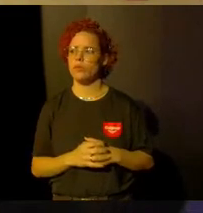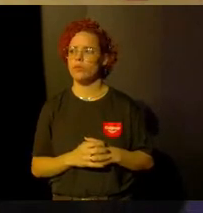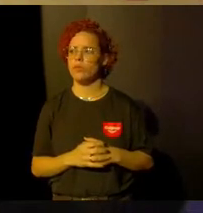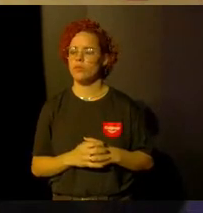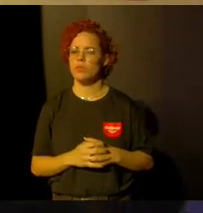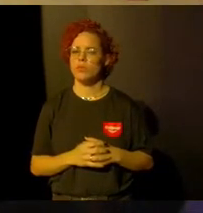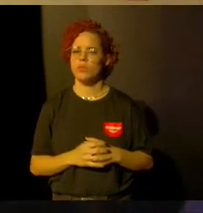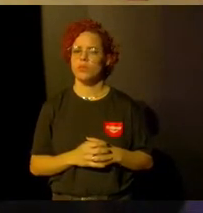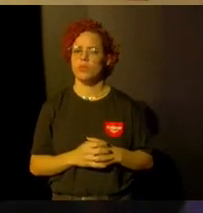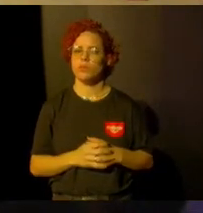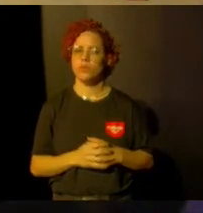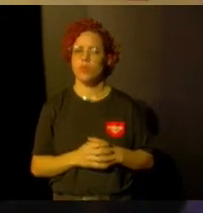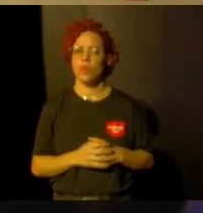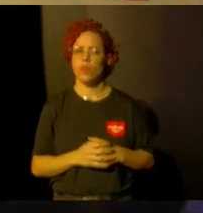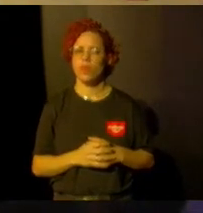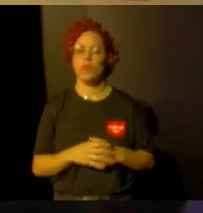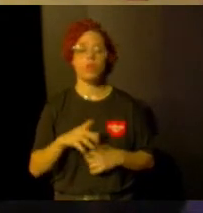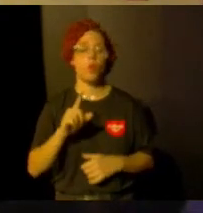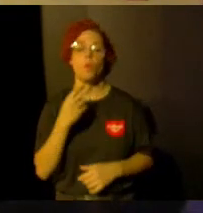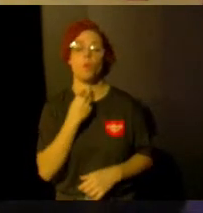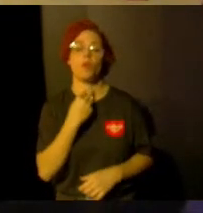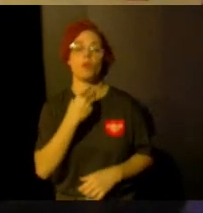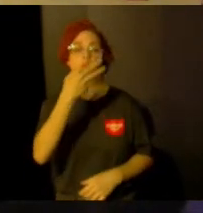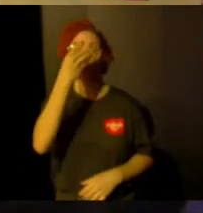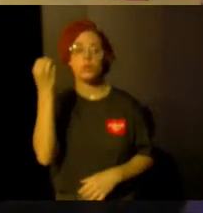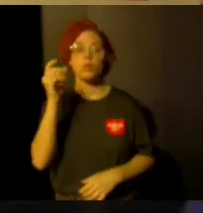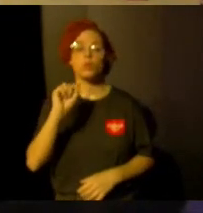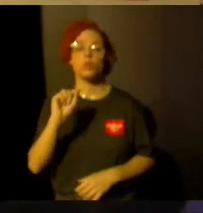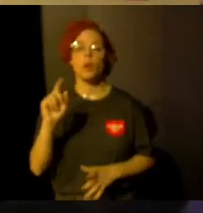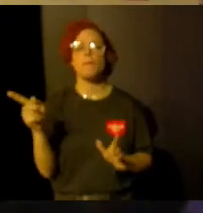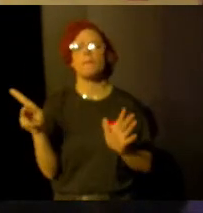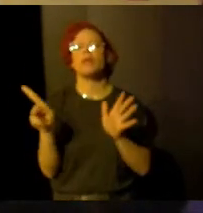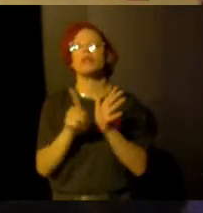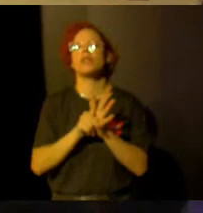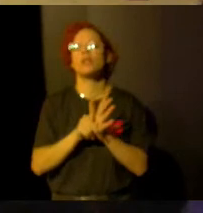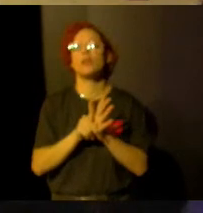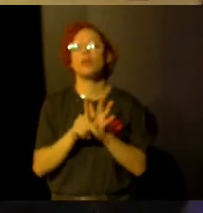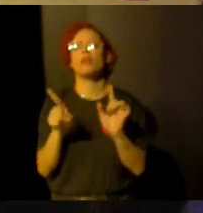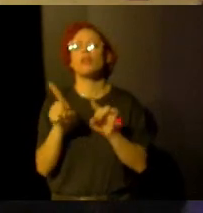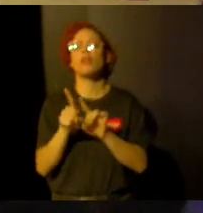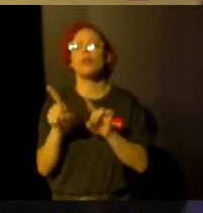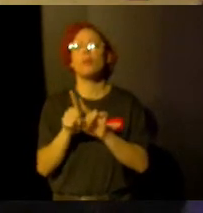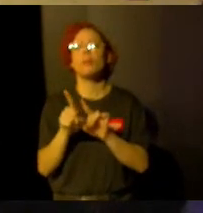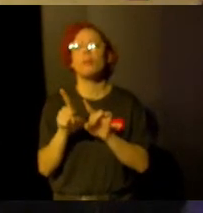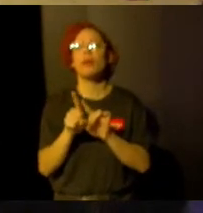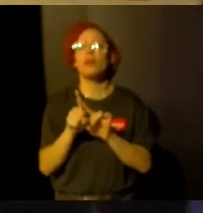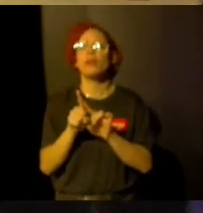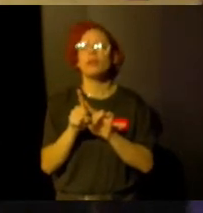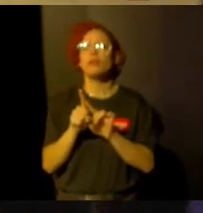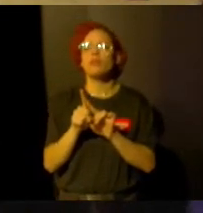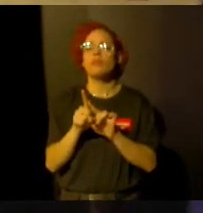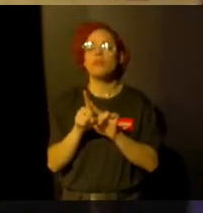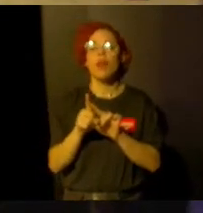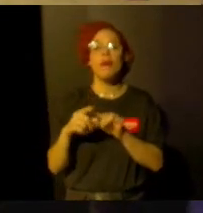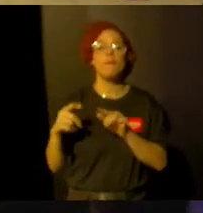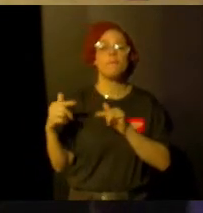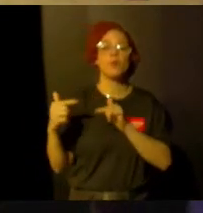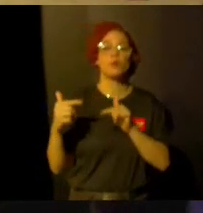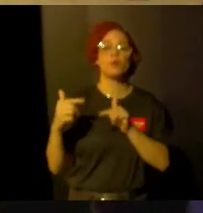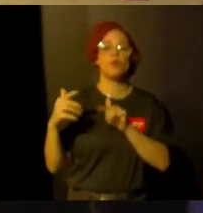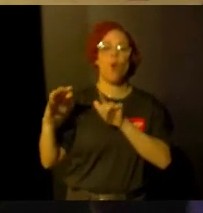em raízes nós nunca nos podemos esquecer que o pertencimento também fez parte do projeto colonial